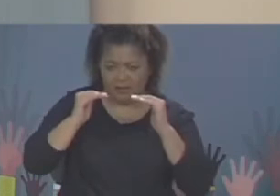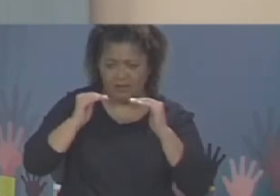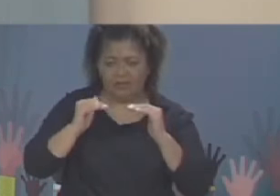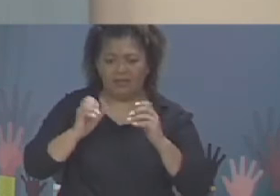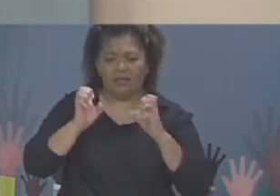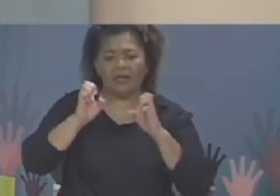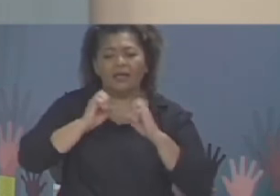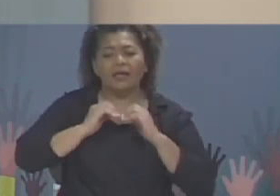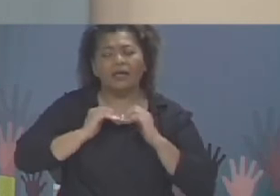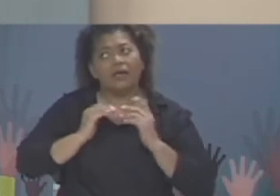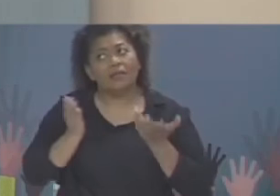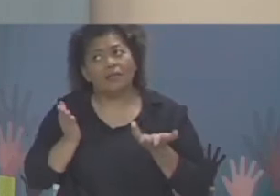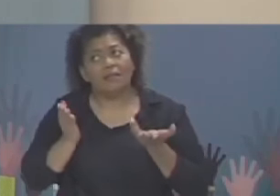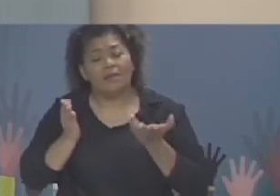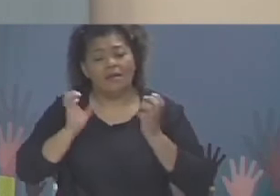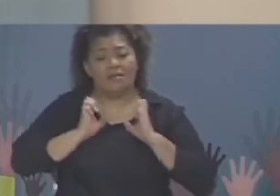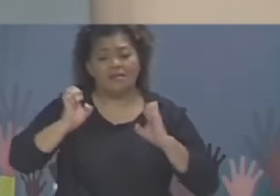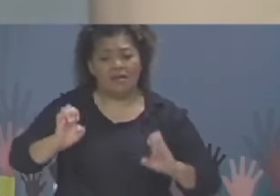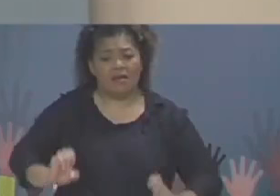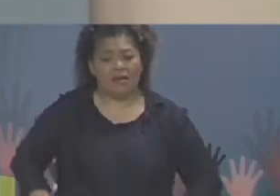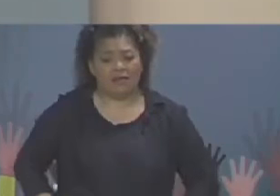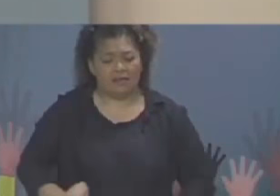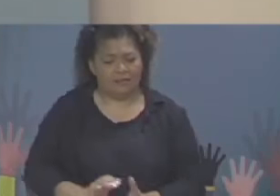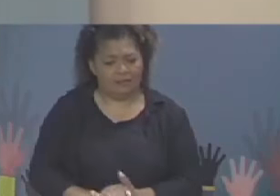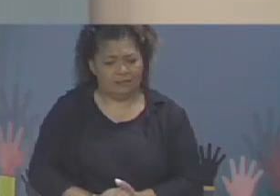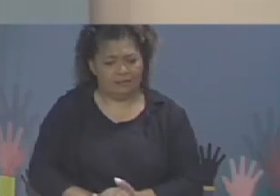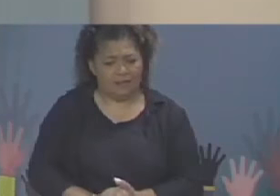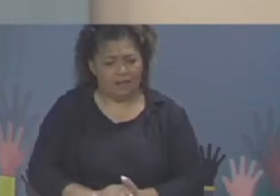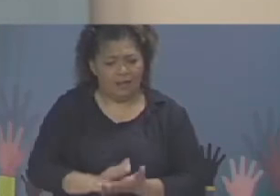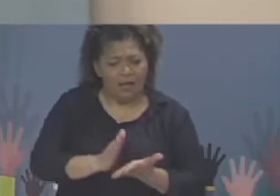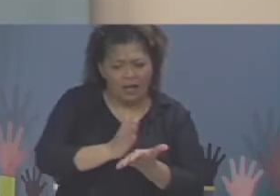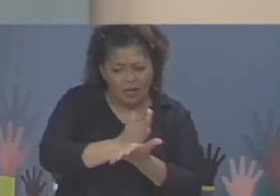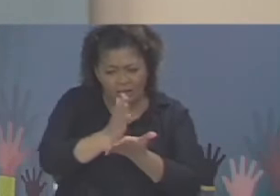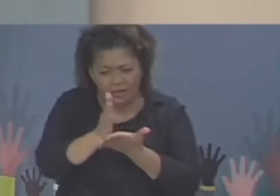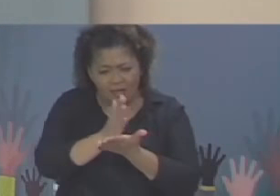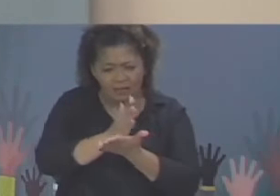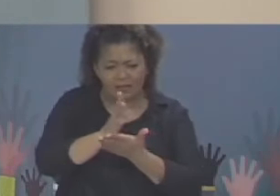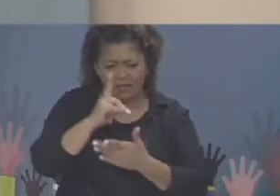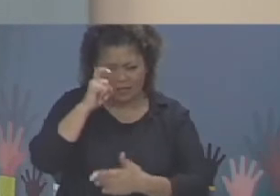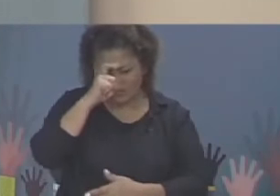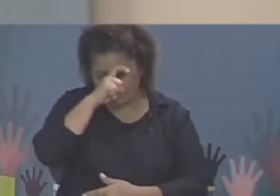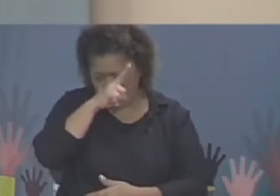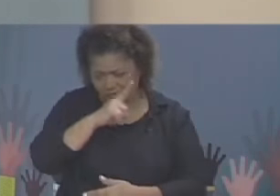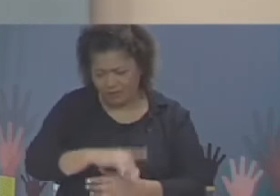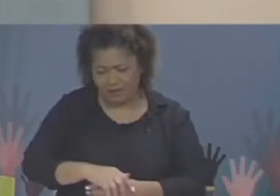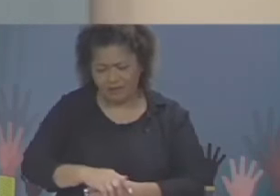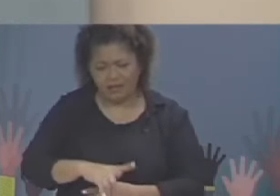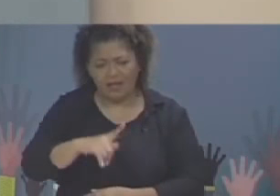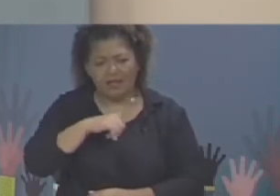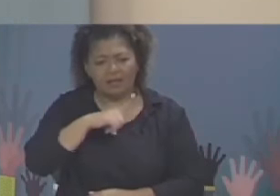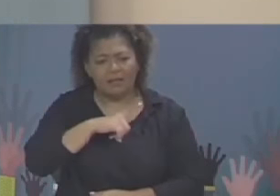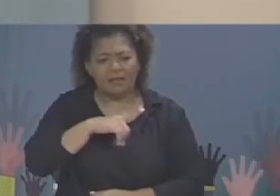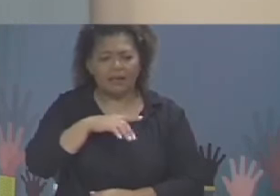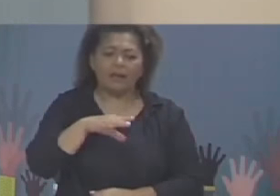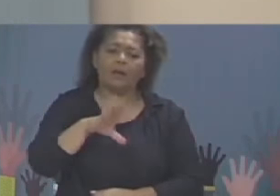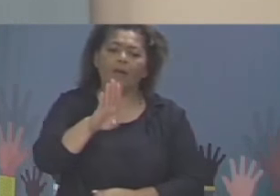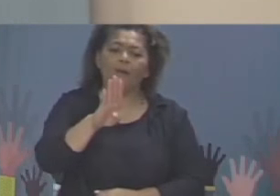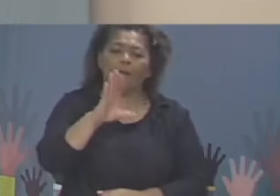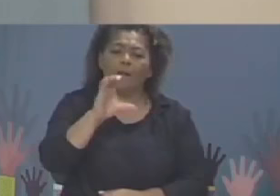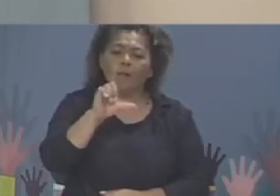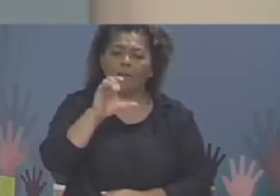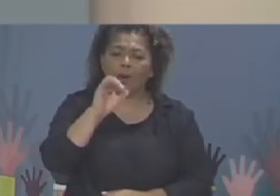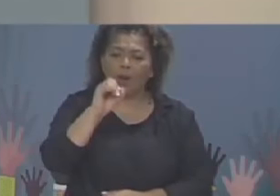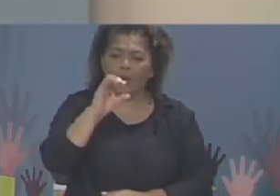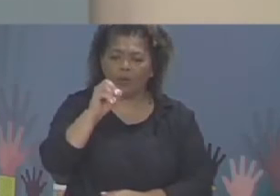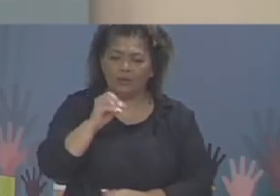Gestão estratégica não é difícil de ser feita. Eu vou dar um exemplo para vocês. Vocês provavelmente já sabem que eu trabalho com banco de dados, eu sou da psicometria. Nós